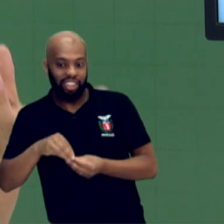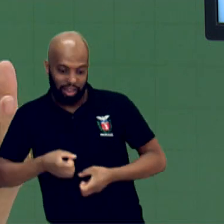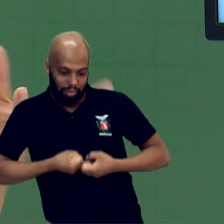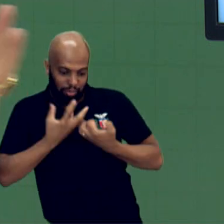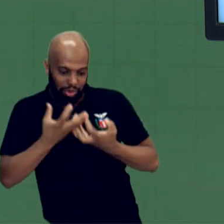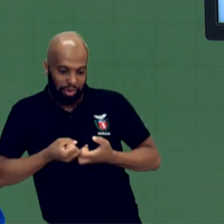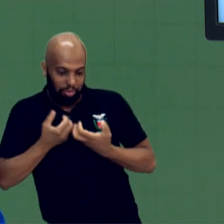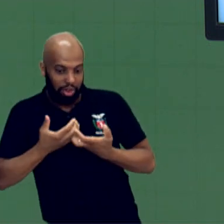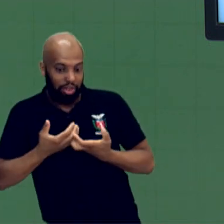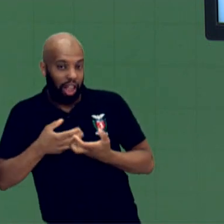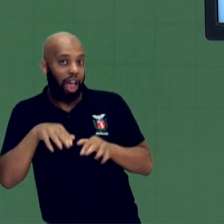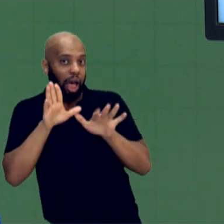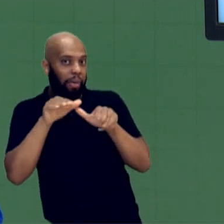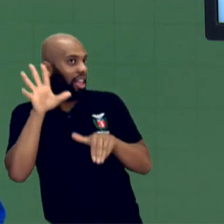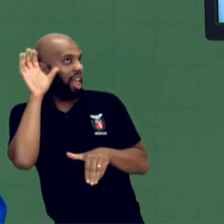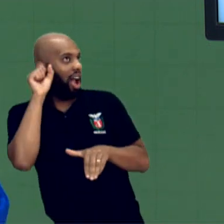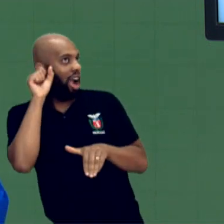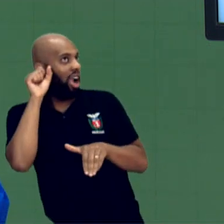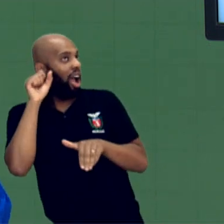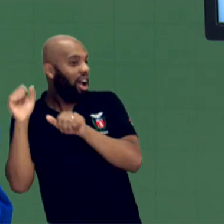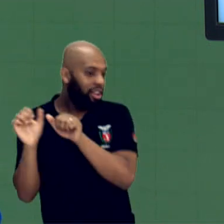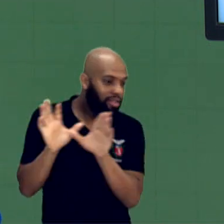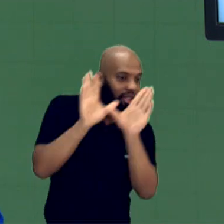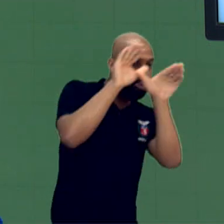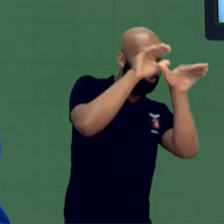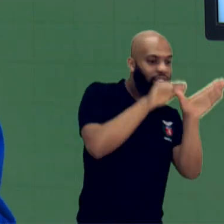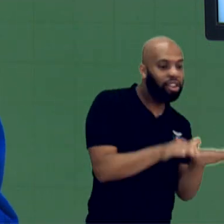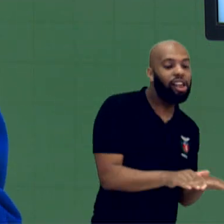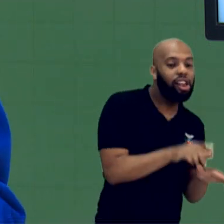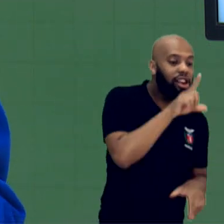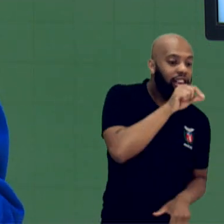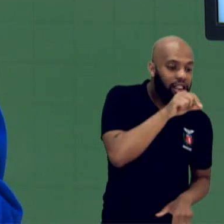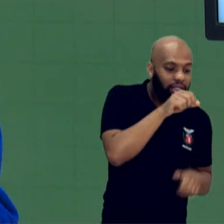uma música, e assim eles ficaram durante muito tempo.